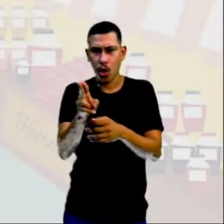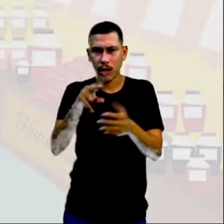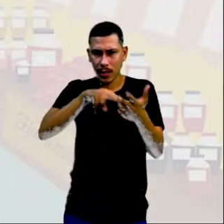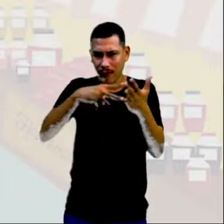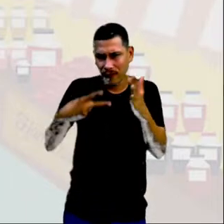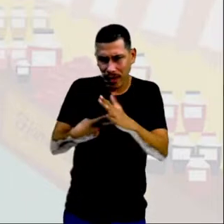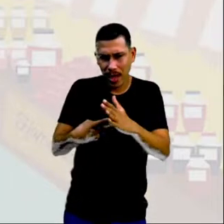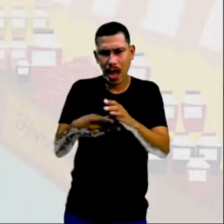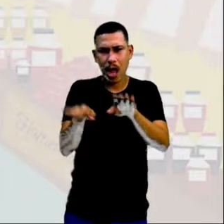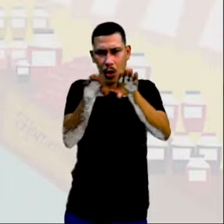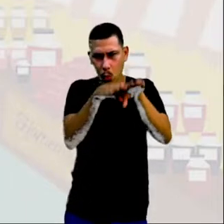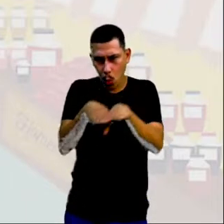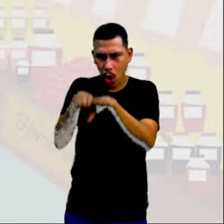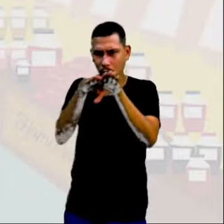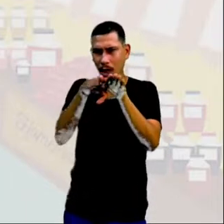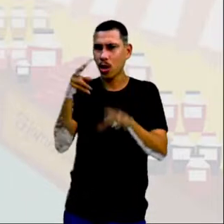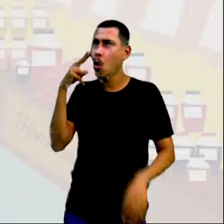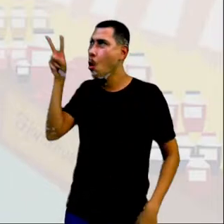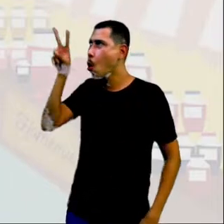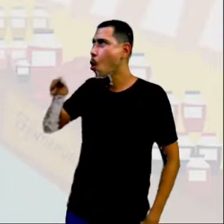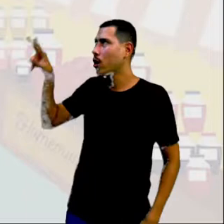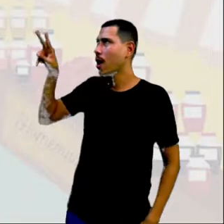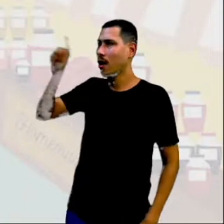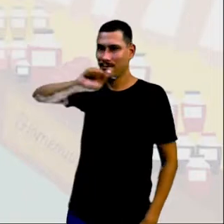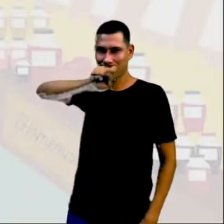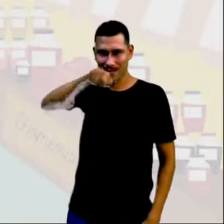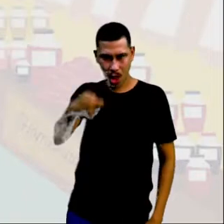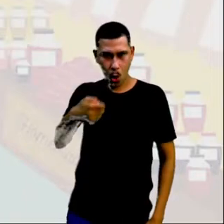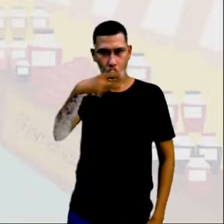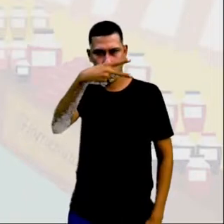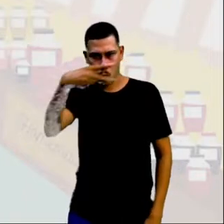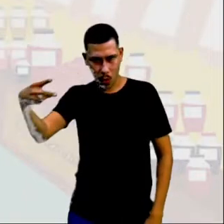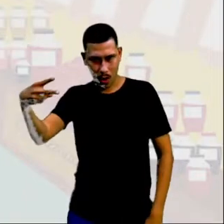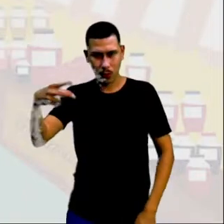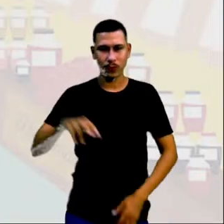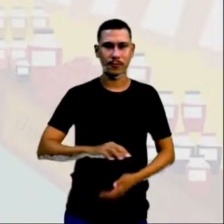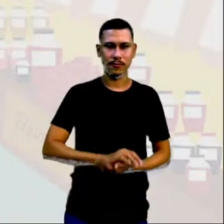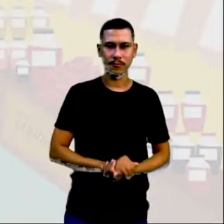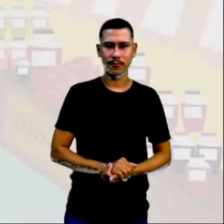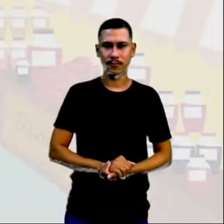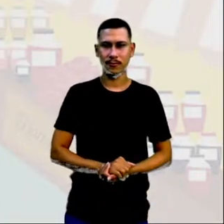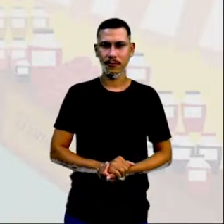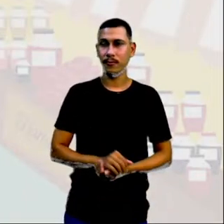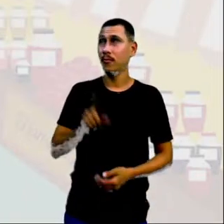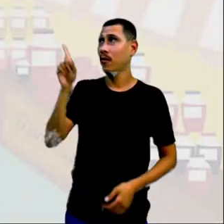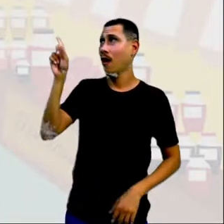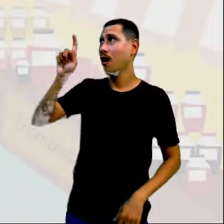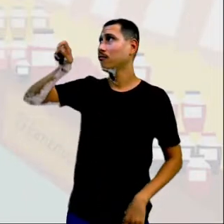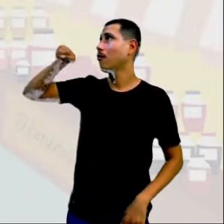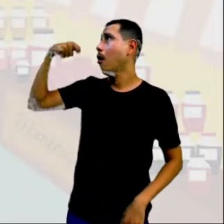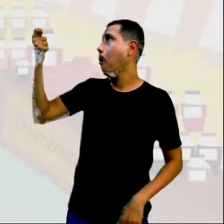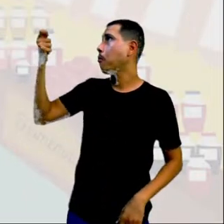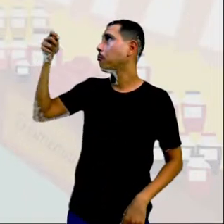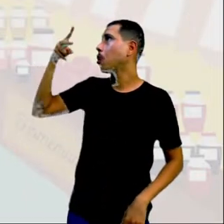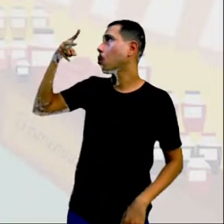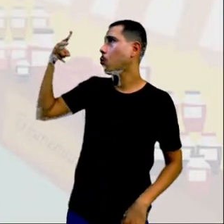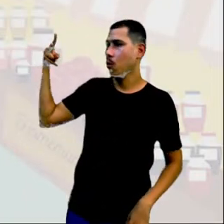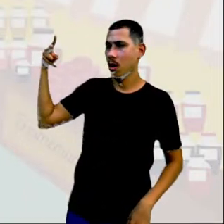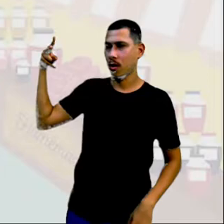a igualdade com um sinal de igual, certo? E se não estiver em igualdade, a gente diz que está